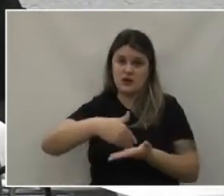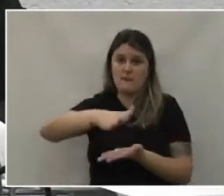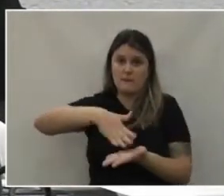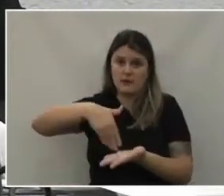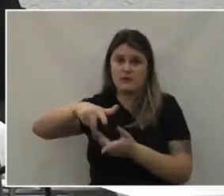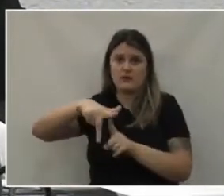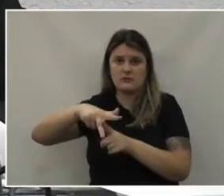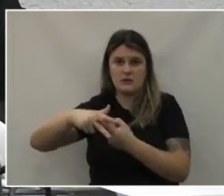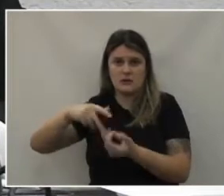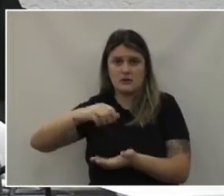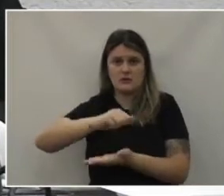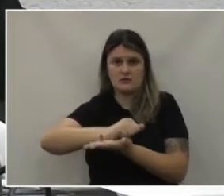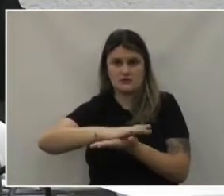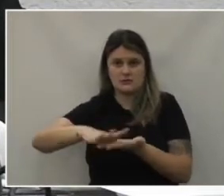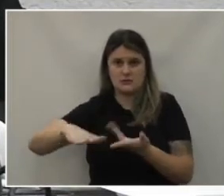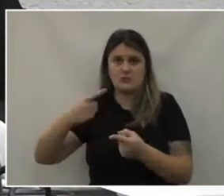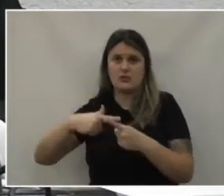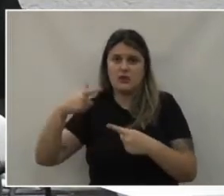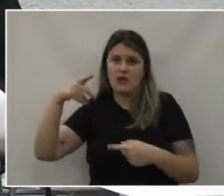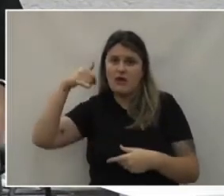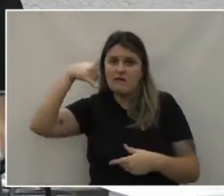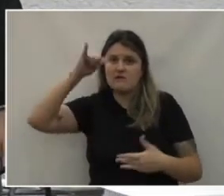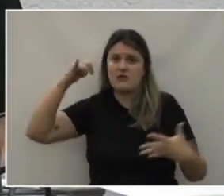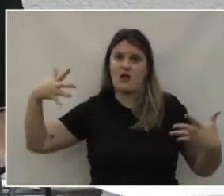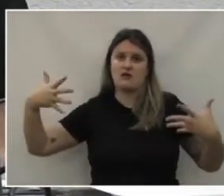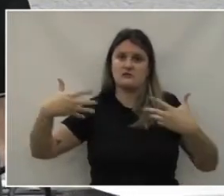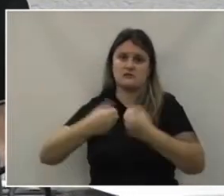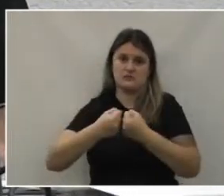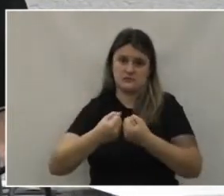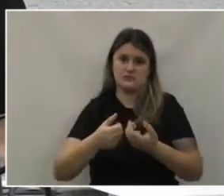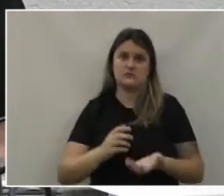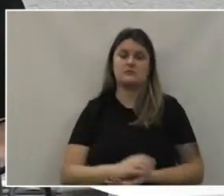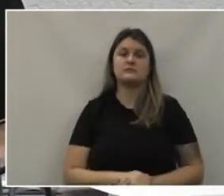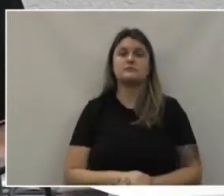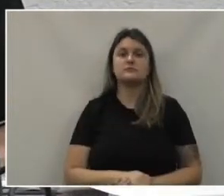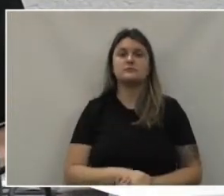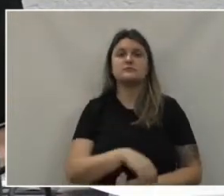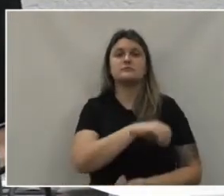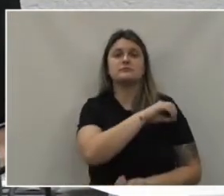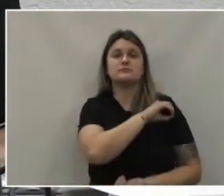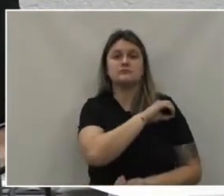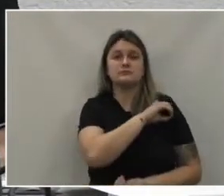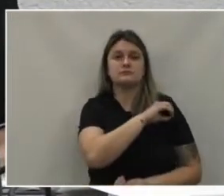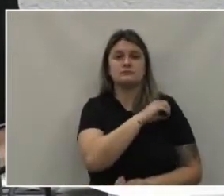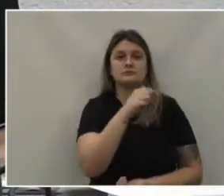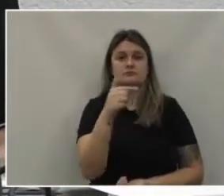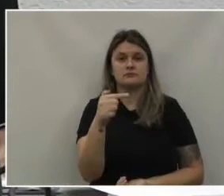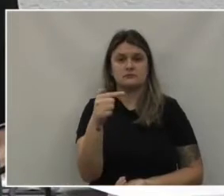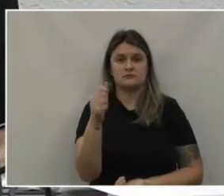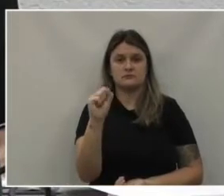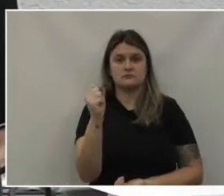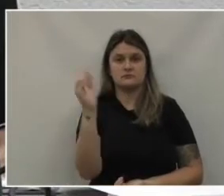evitados acidentes ao atravessar aquela rua. Indicação número